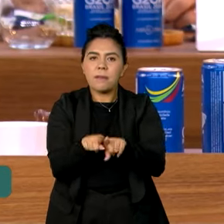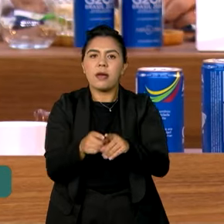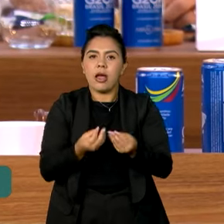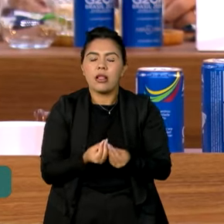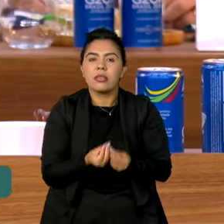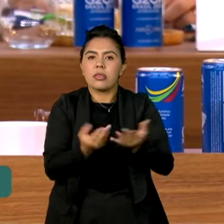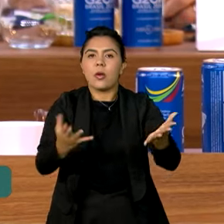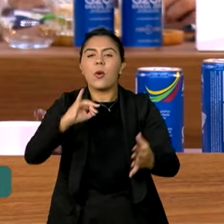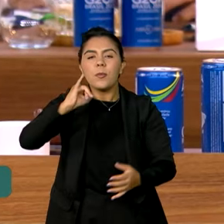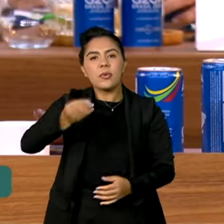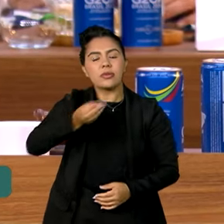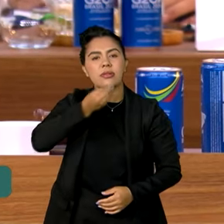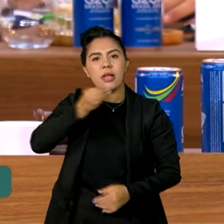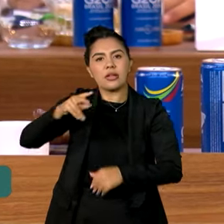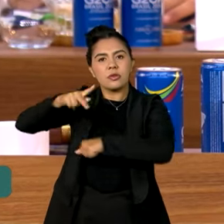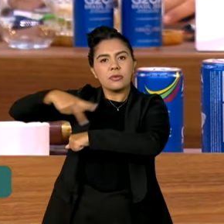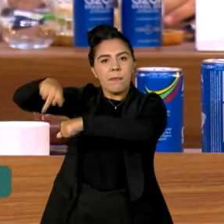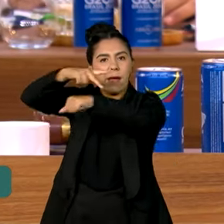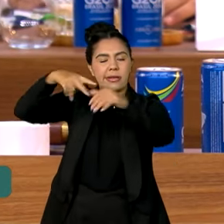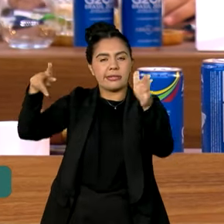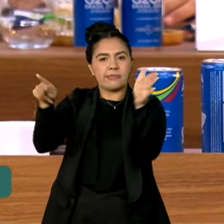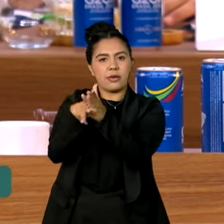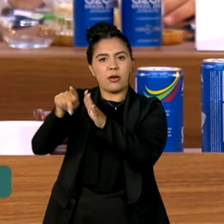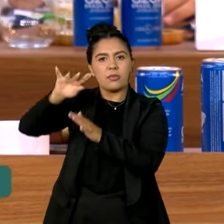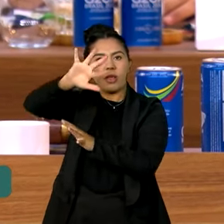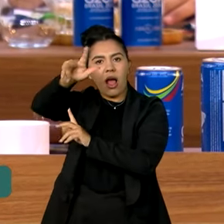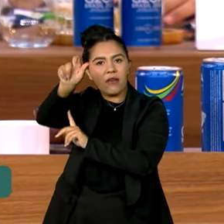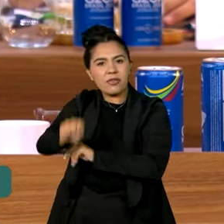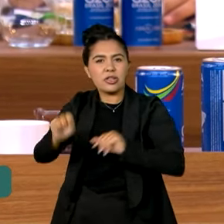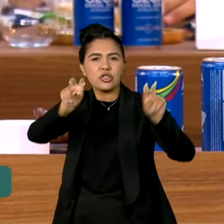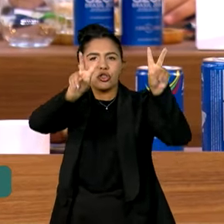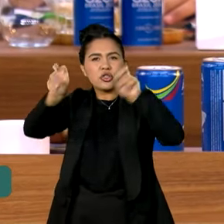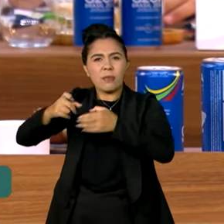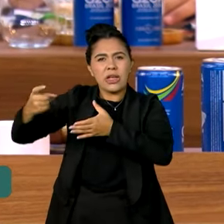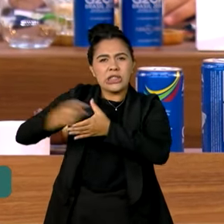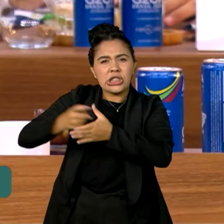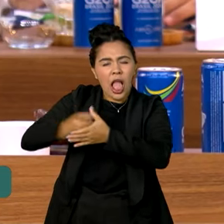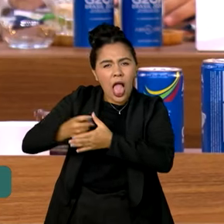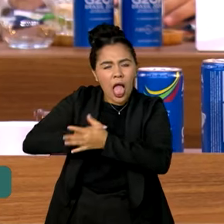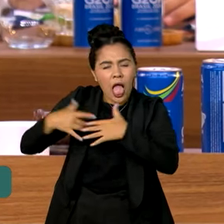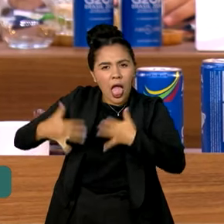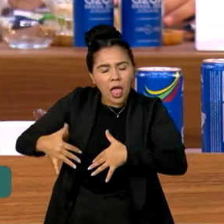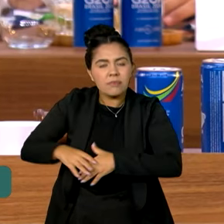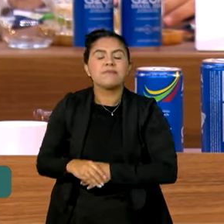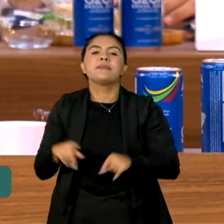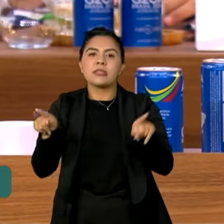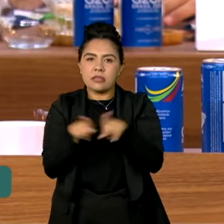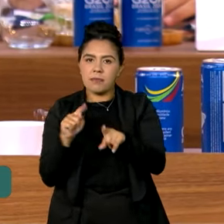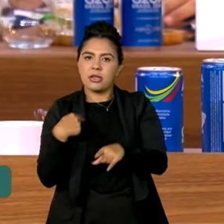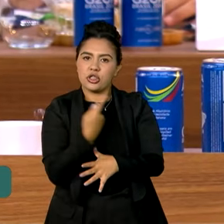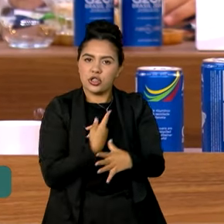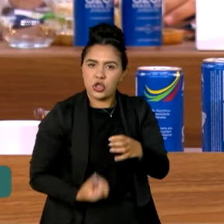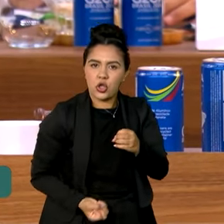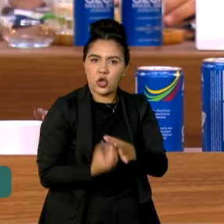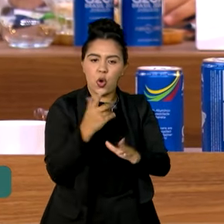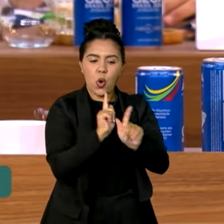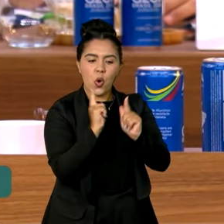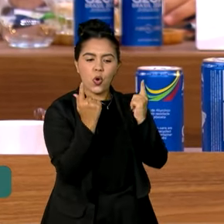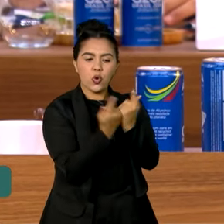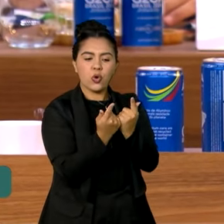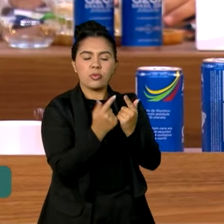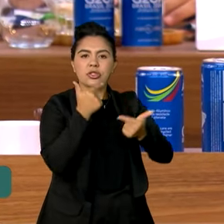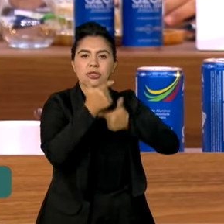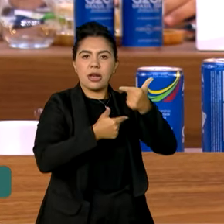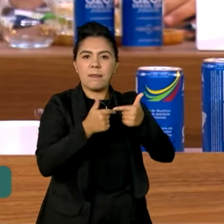países africanos na discussão sobre endividamento. Instalamos o grupo de trabalho sobre empoderamento das